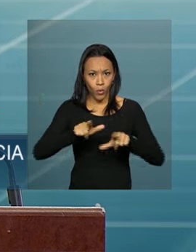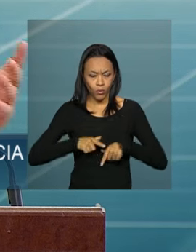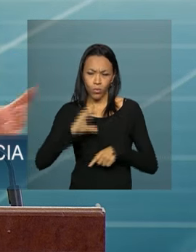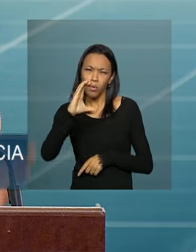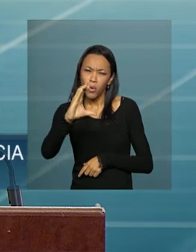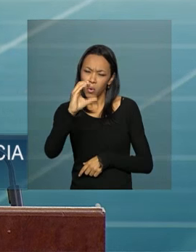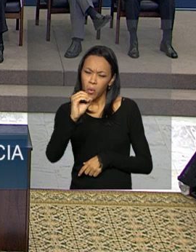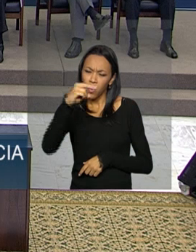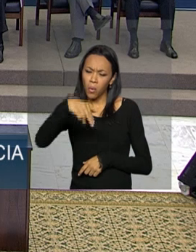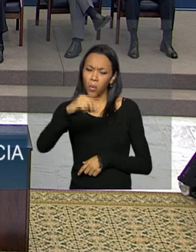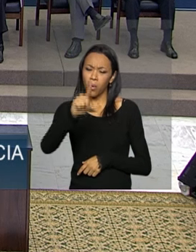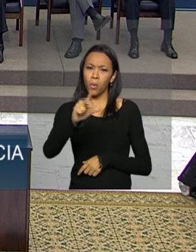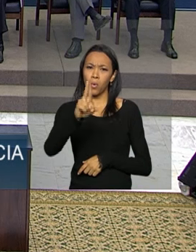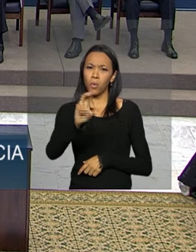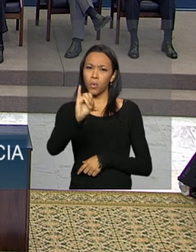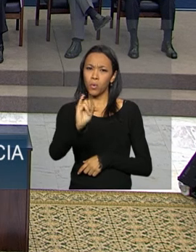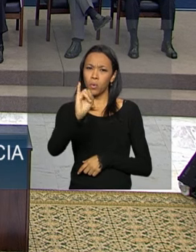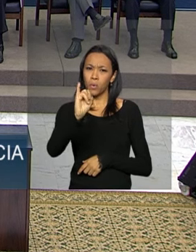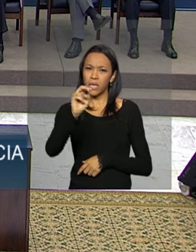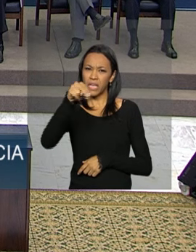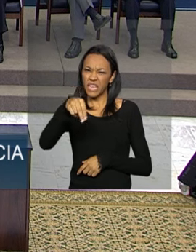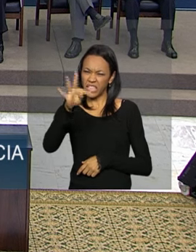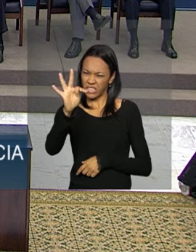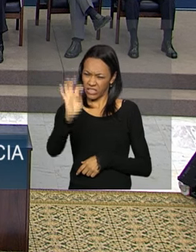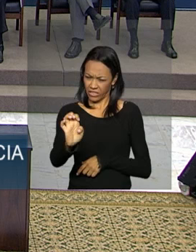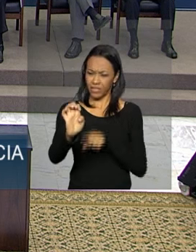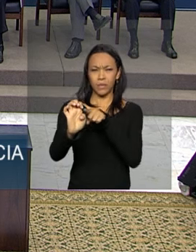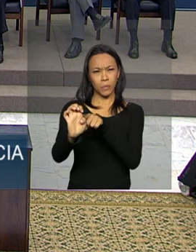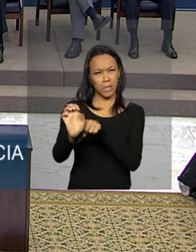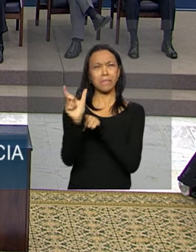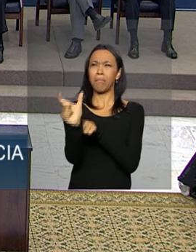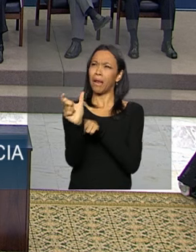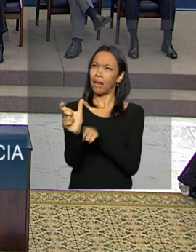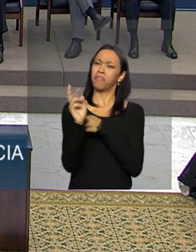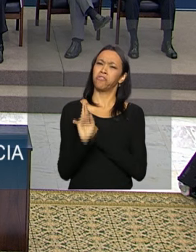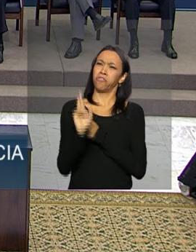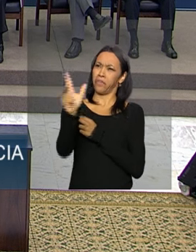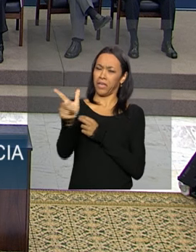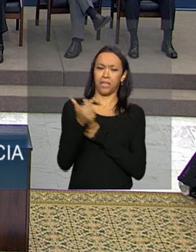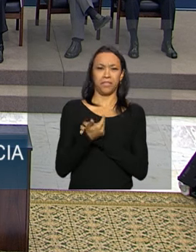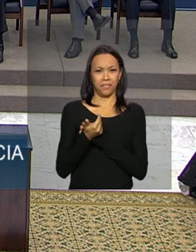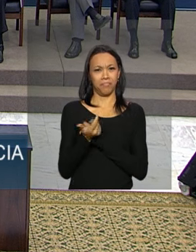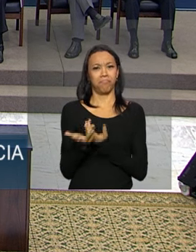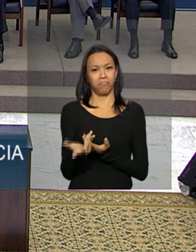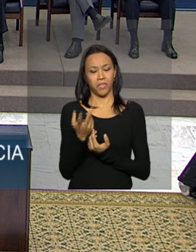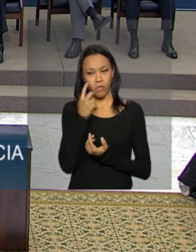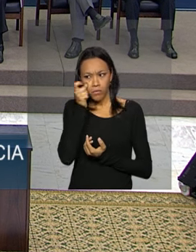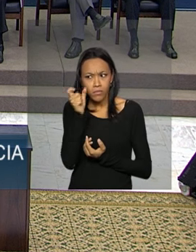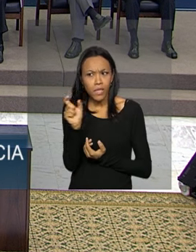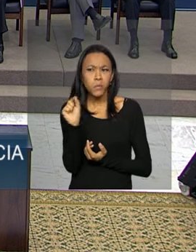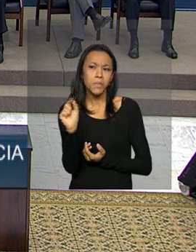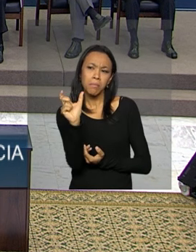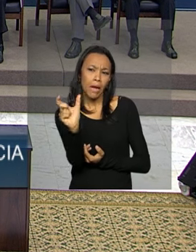assim, muito interessada por esse vocabulário assim, tão diferenciado. Pois